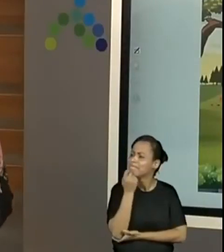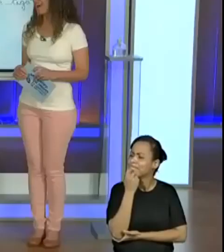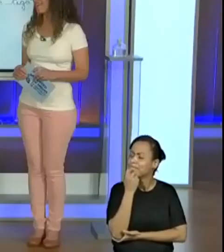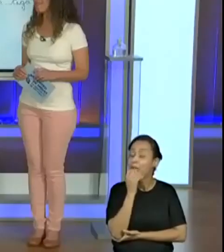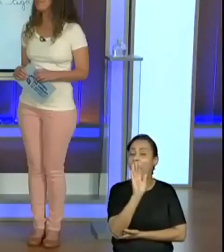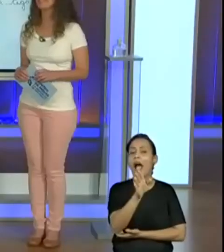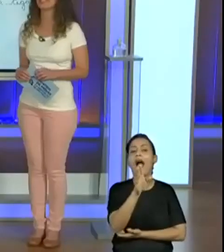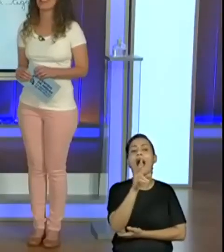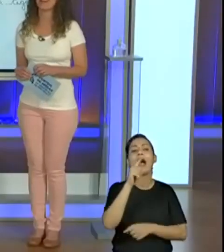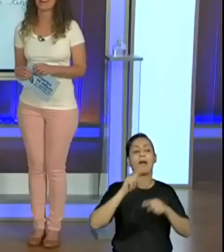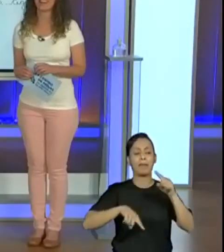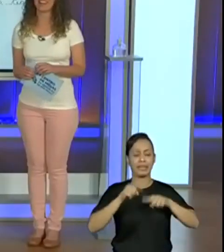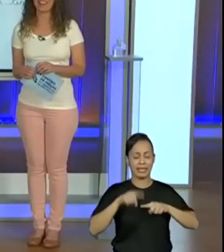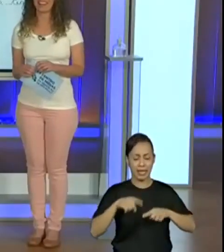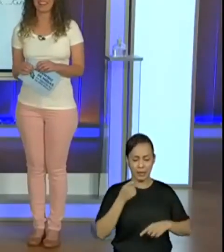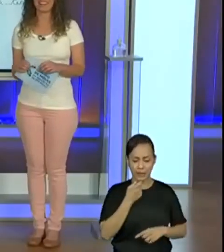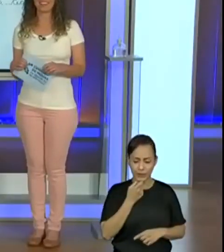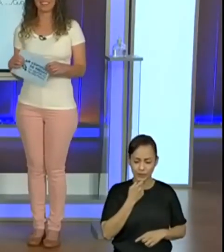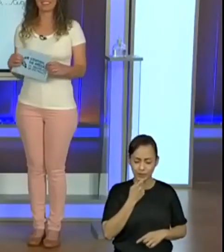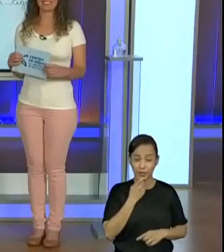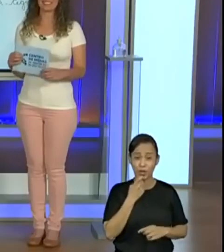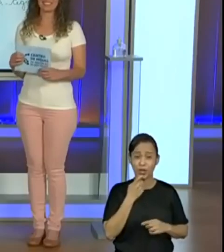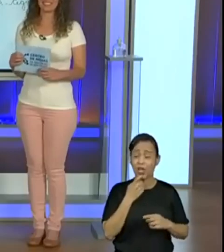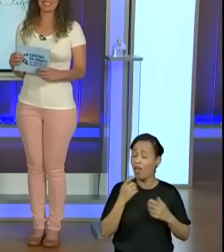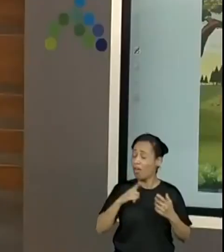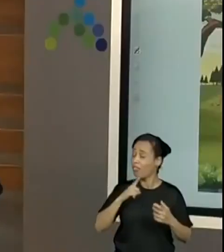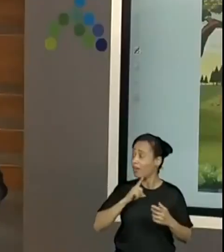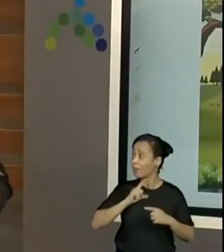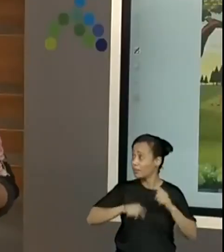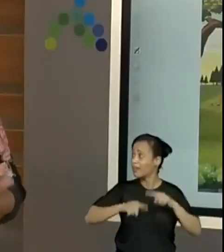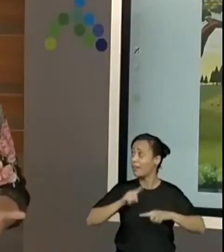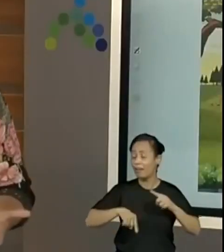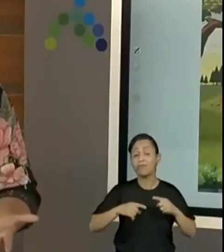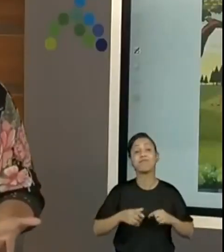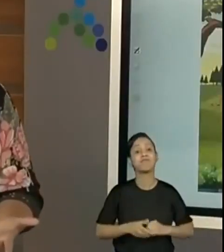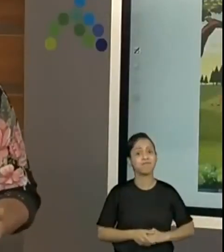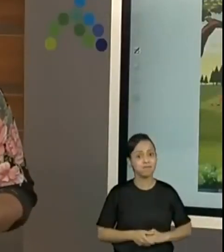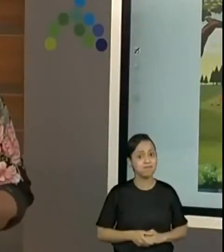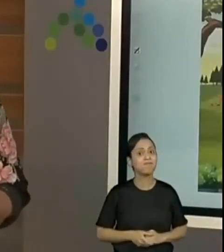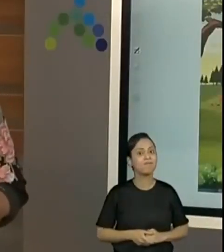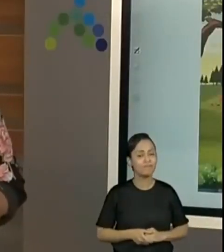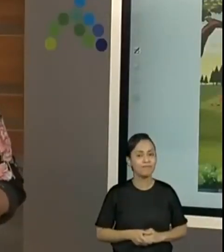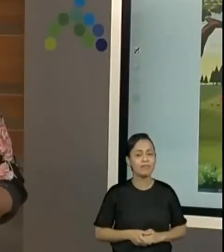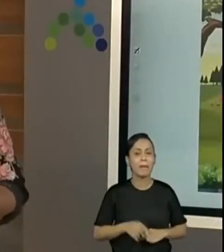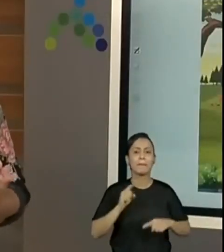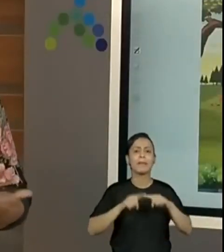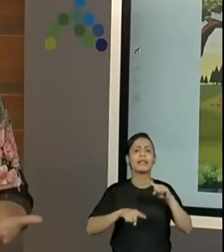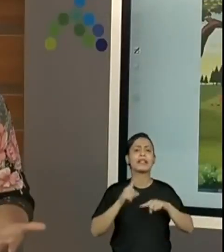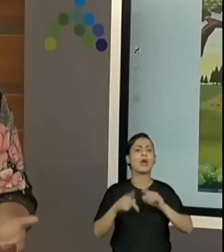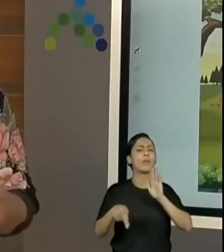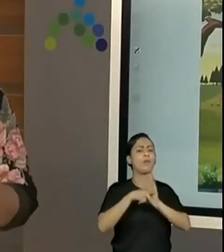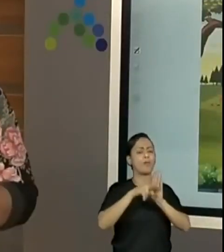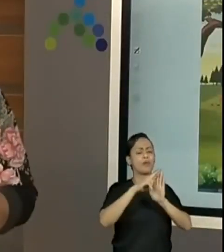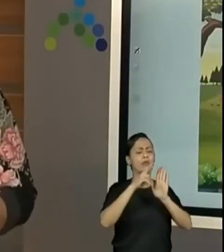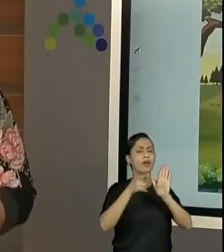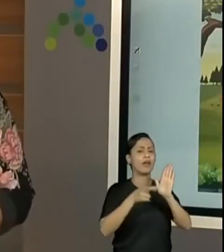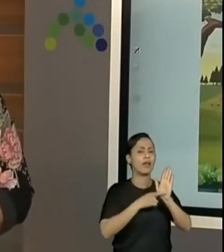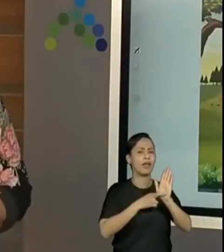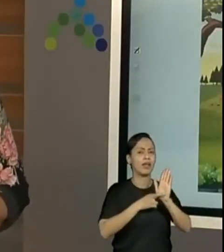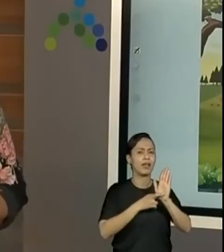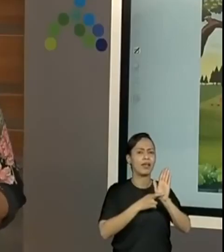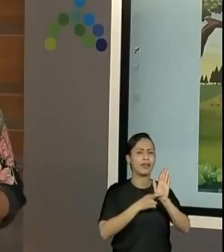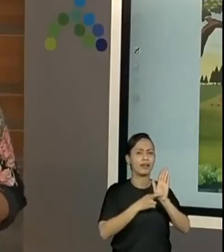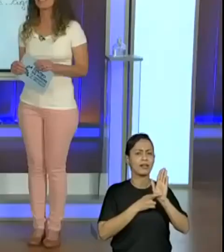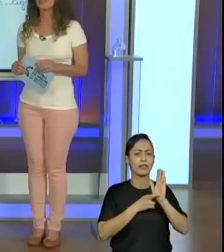Qual material? É, onde a gente acha o material? Em que parte do texto sobre regras de brincadeiras que a gente acha